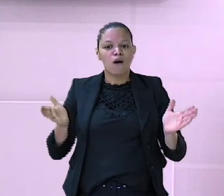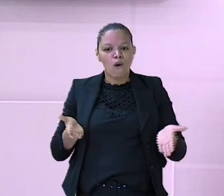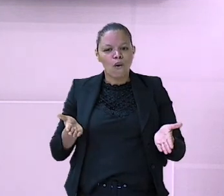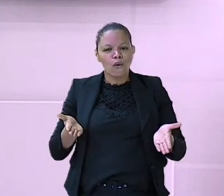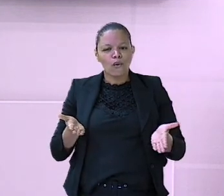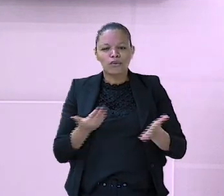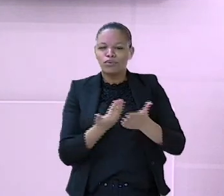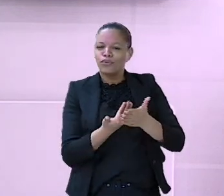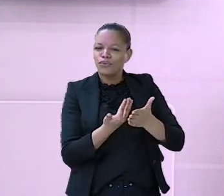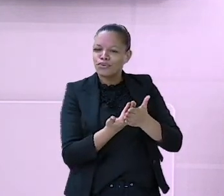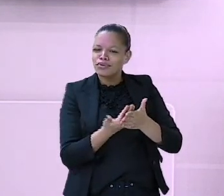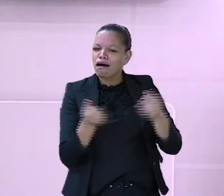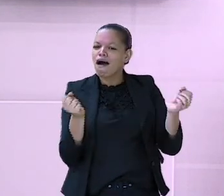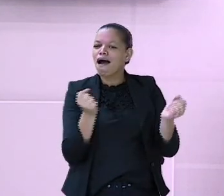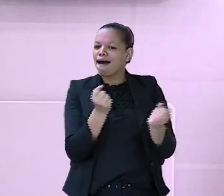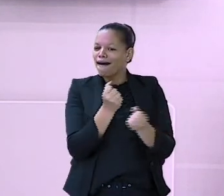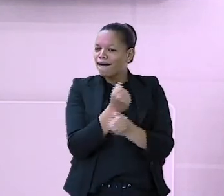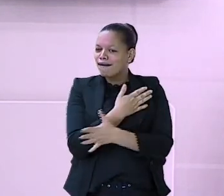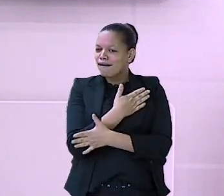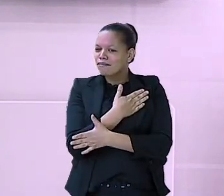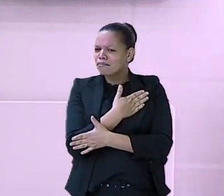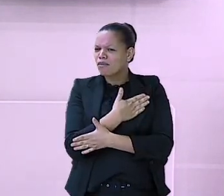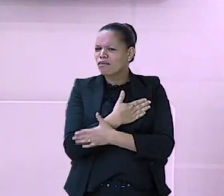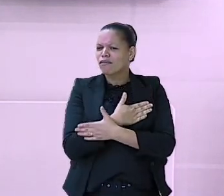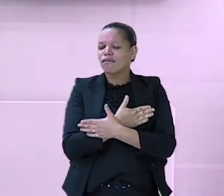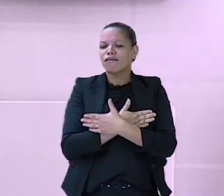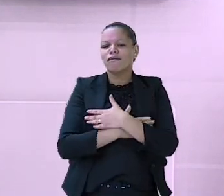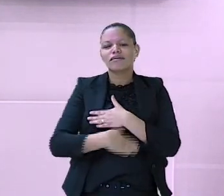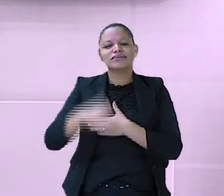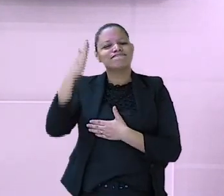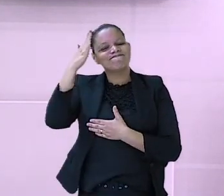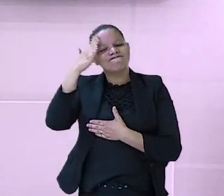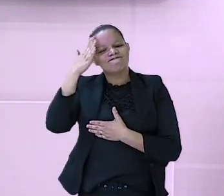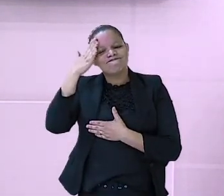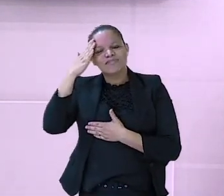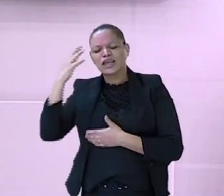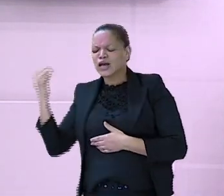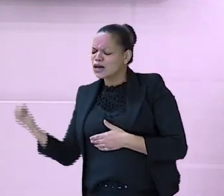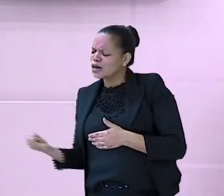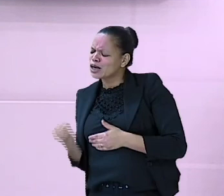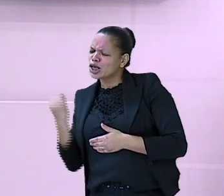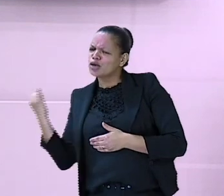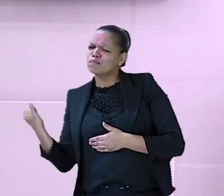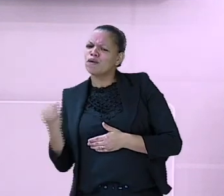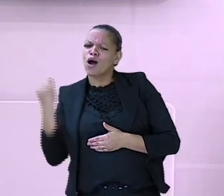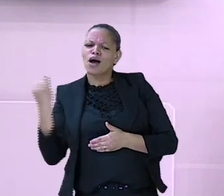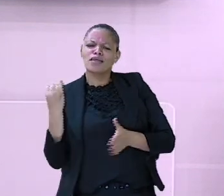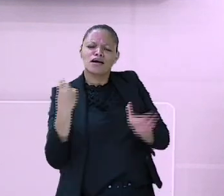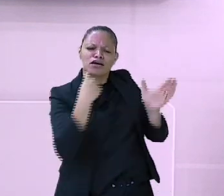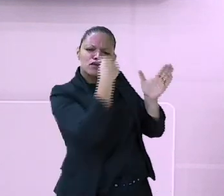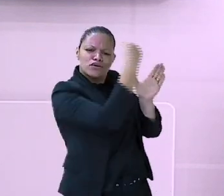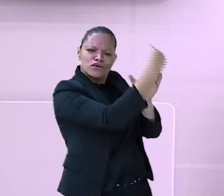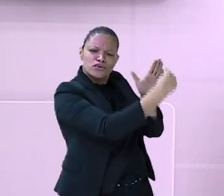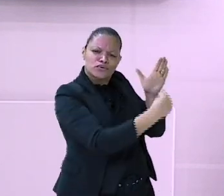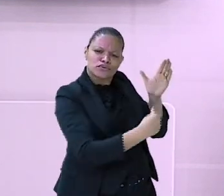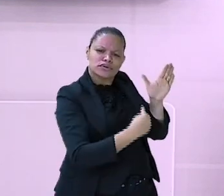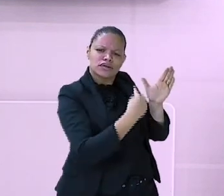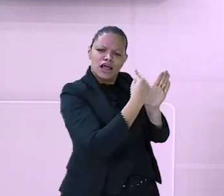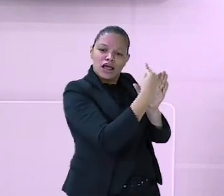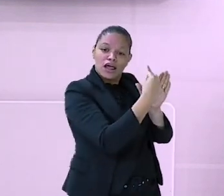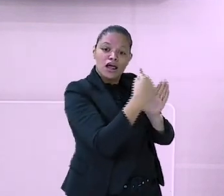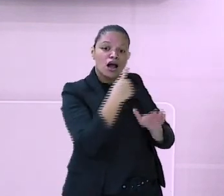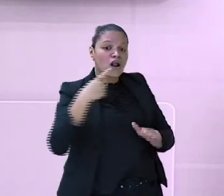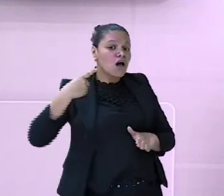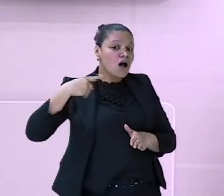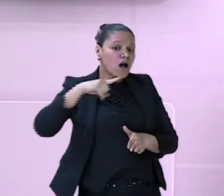tenham compreendido como foi importante o ciclo da cana-de-açúcar dentro da formação e do crescimento do nosso país.